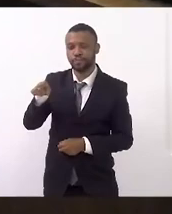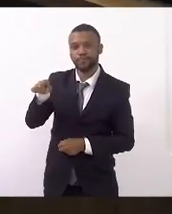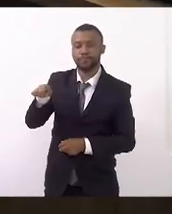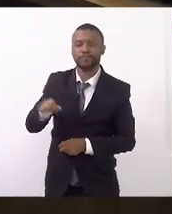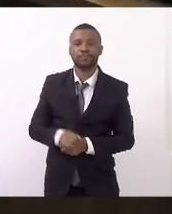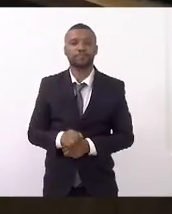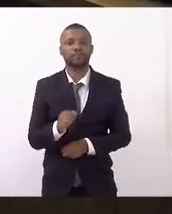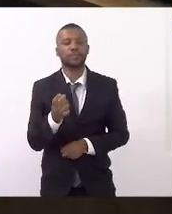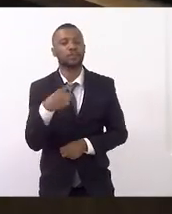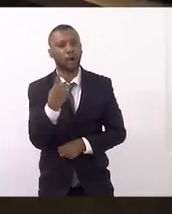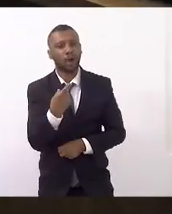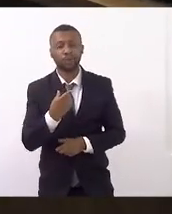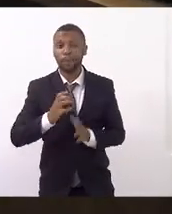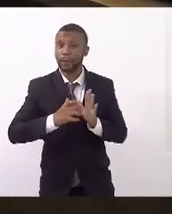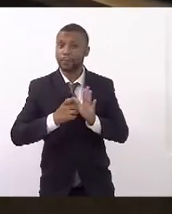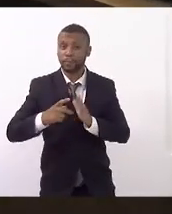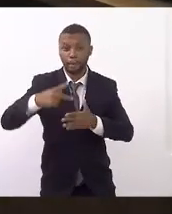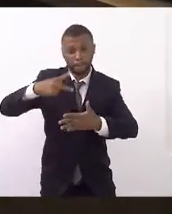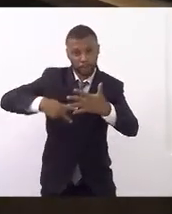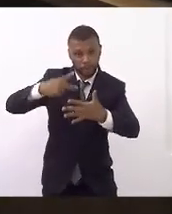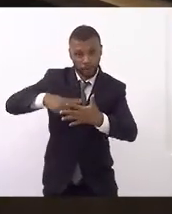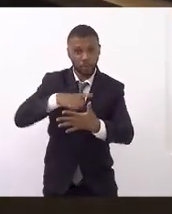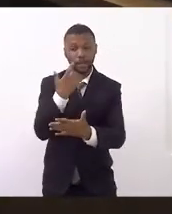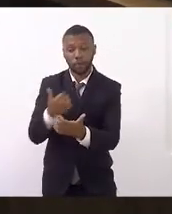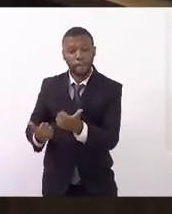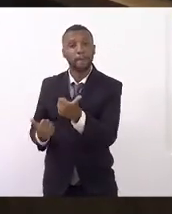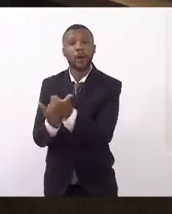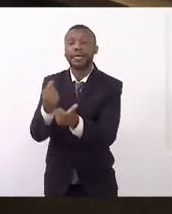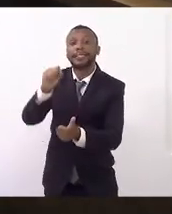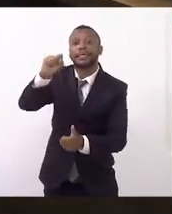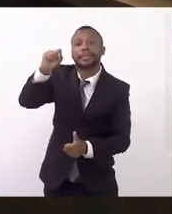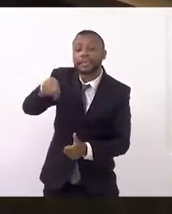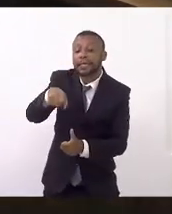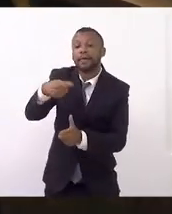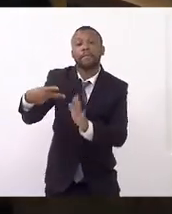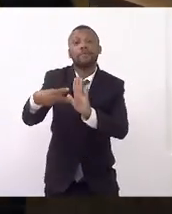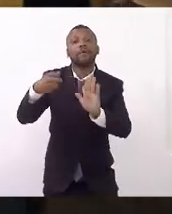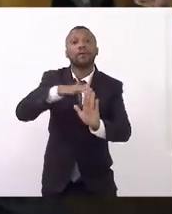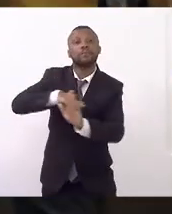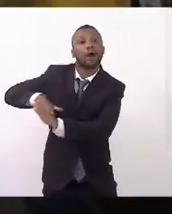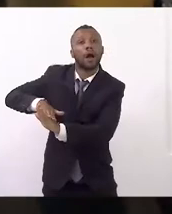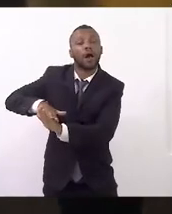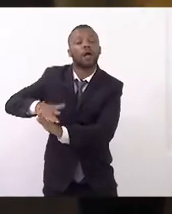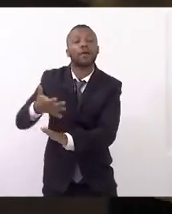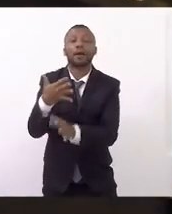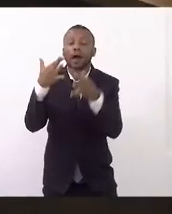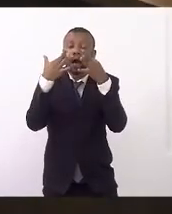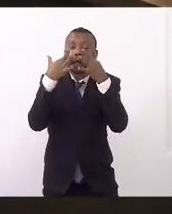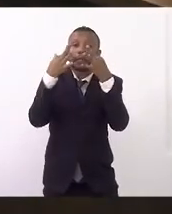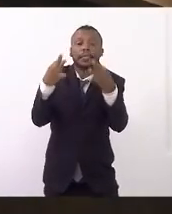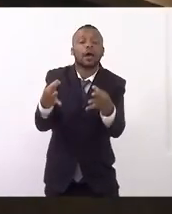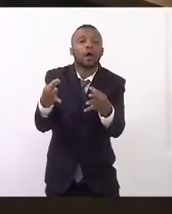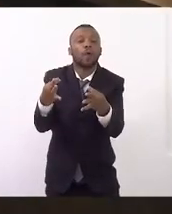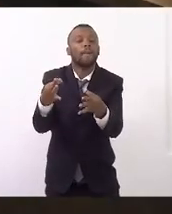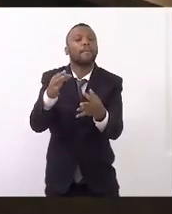voto sim pela derrubada do veto. Eu peço a atenção dos deputados e deputadas, o que esse projeto propõe? Ele propõe